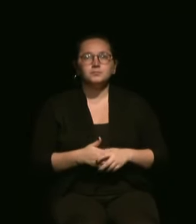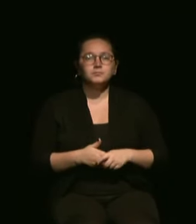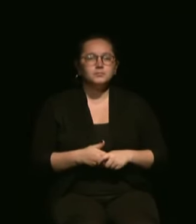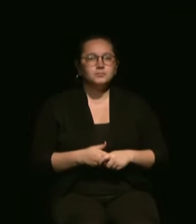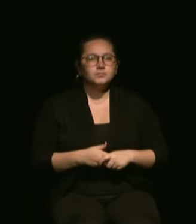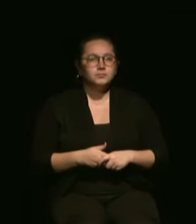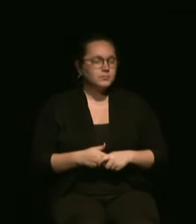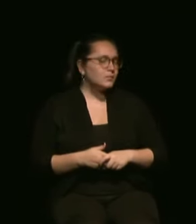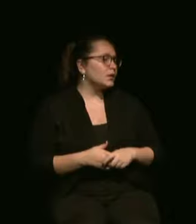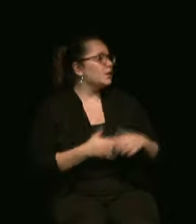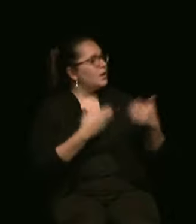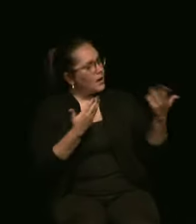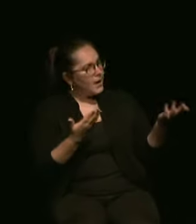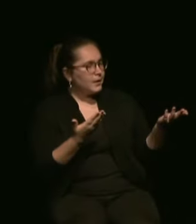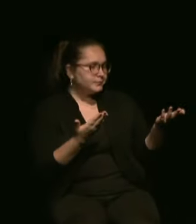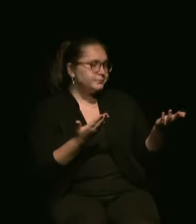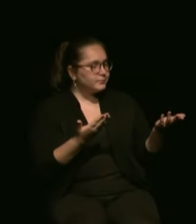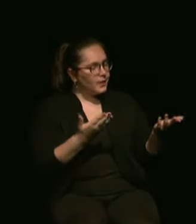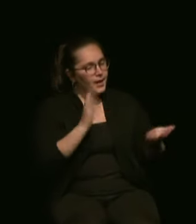Não é isso